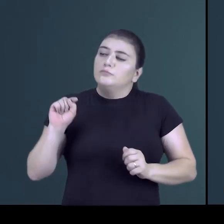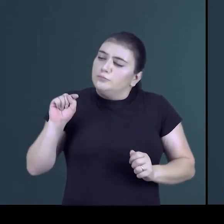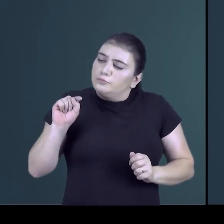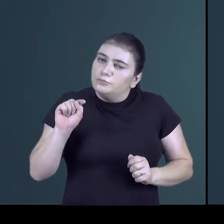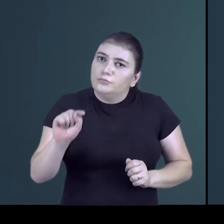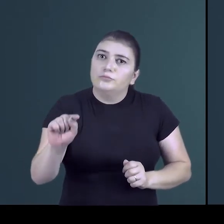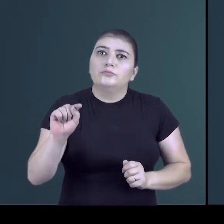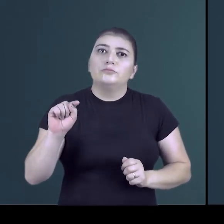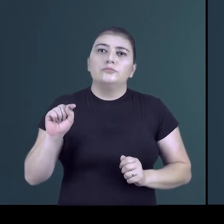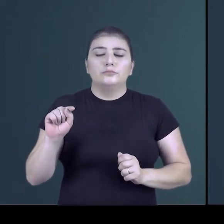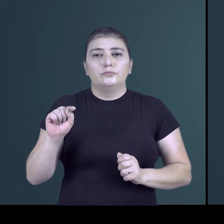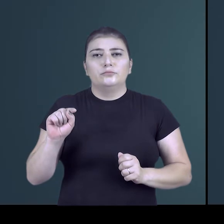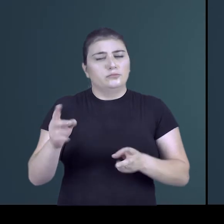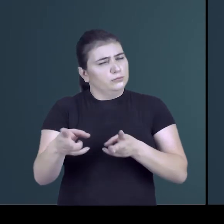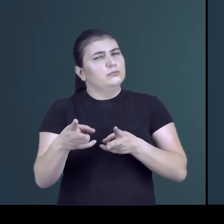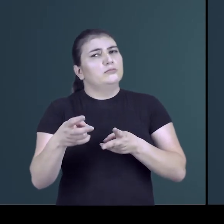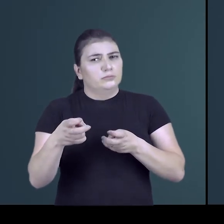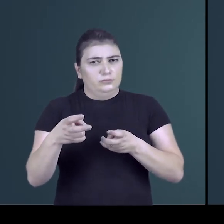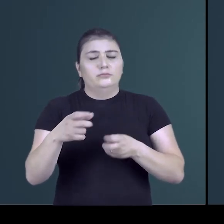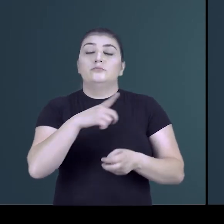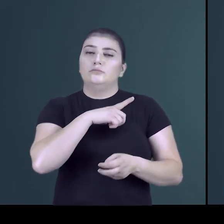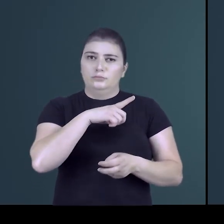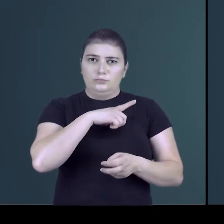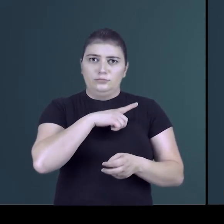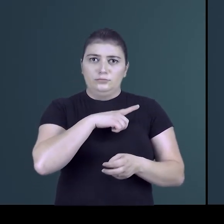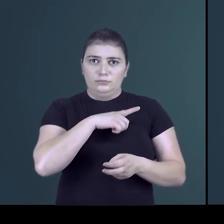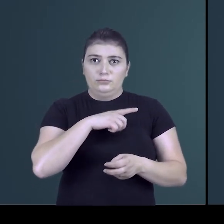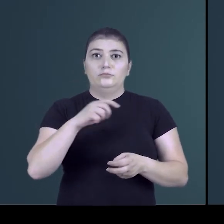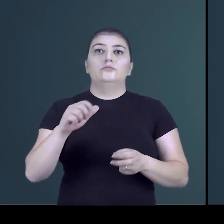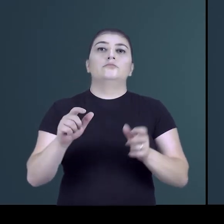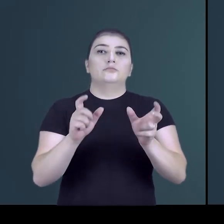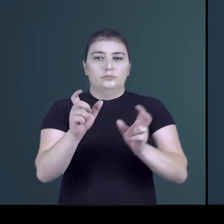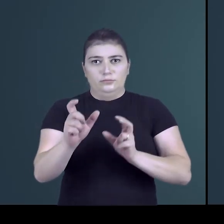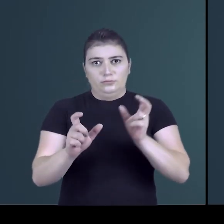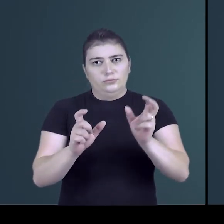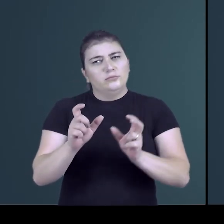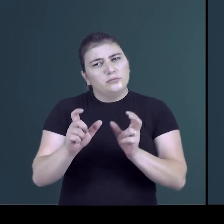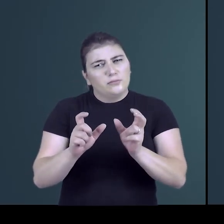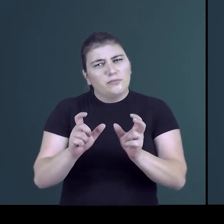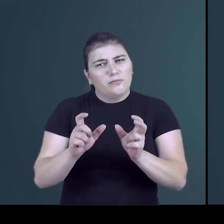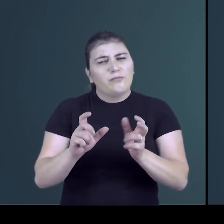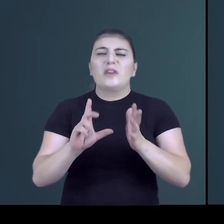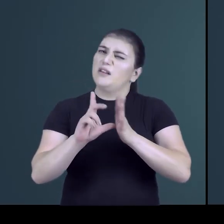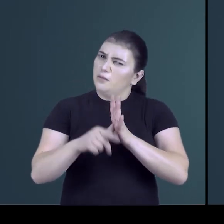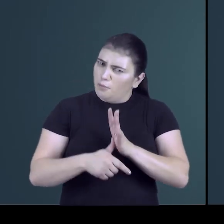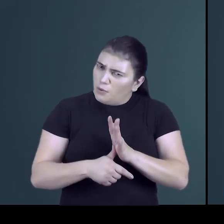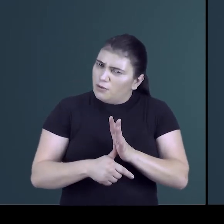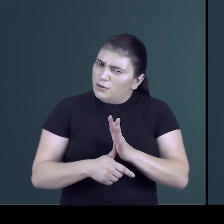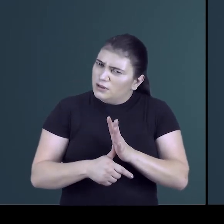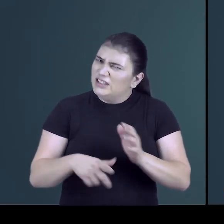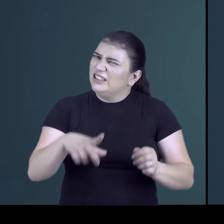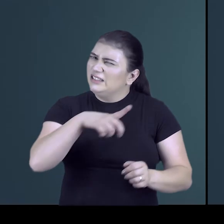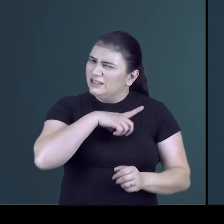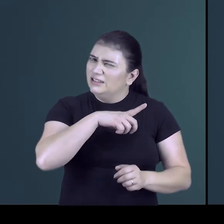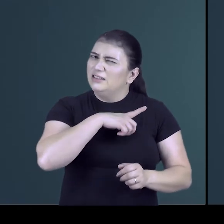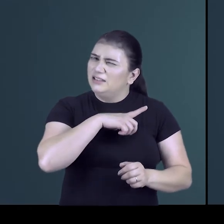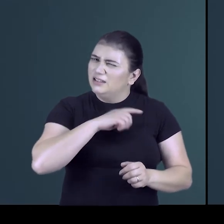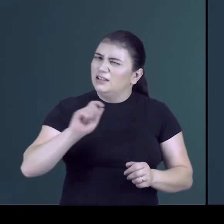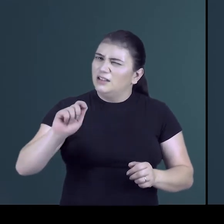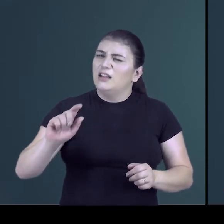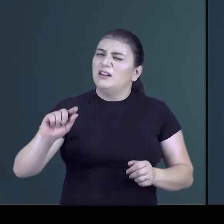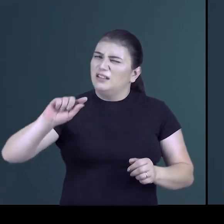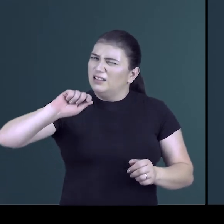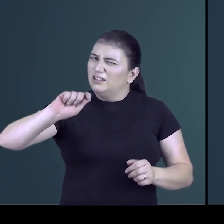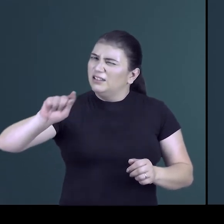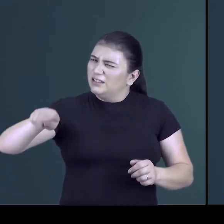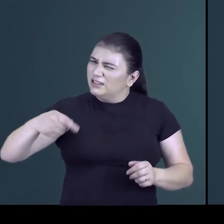de pontuação. Vamos observar que temos os advérbios. Se após os advérbios tivermos um sinal